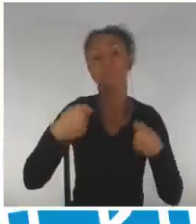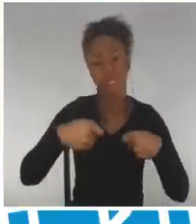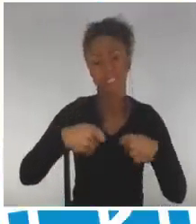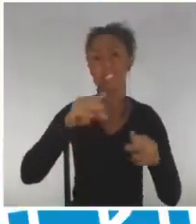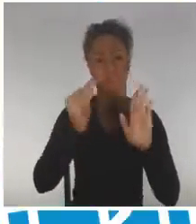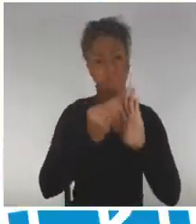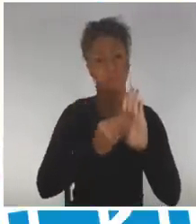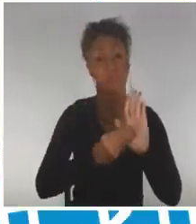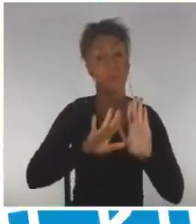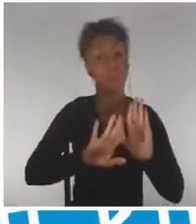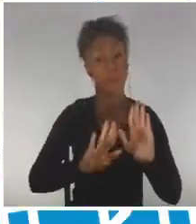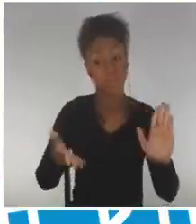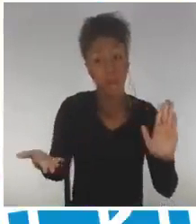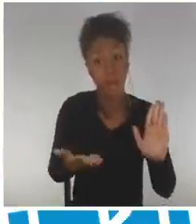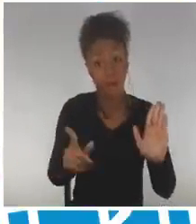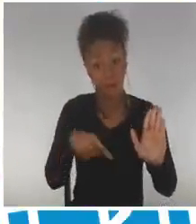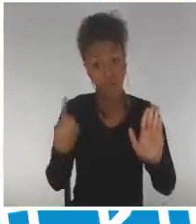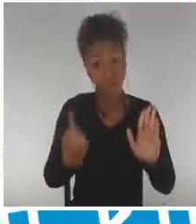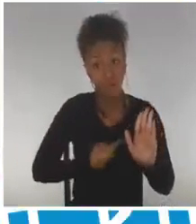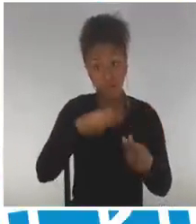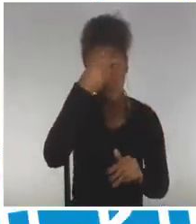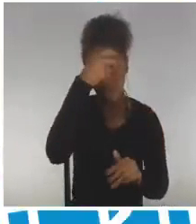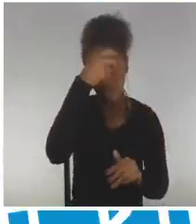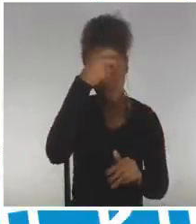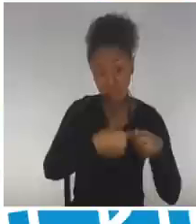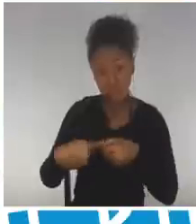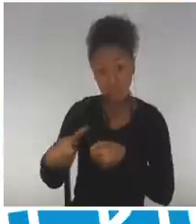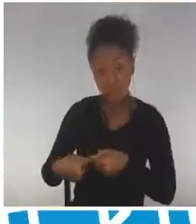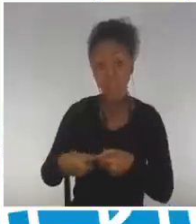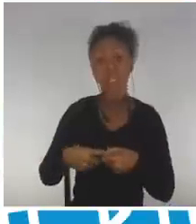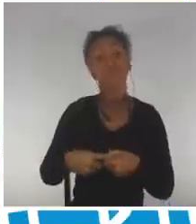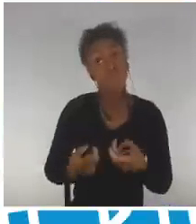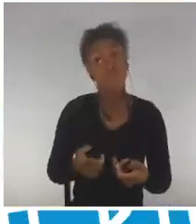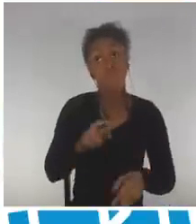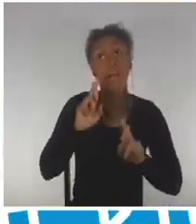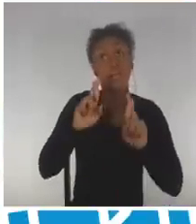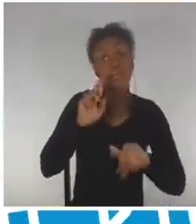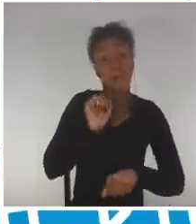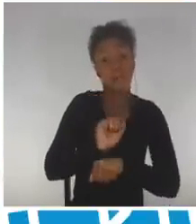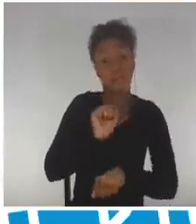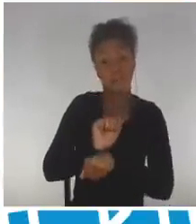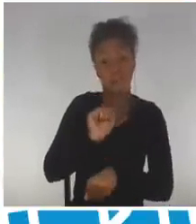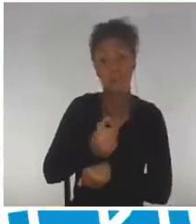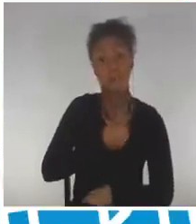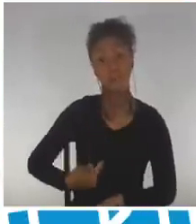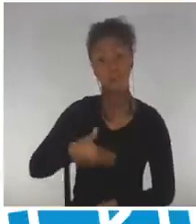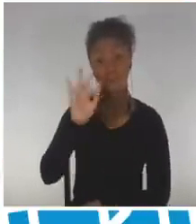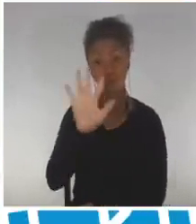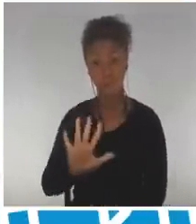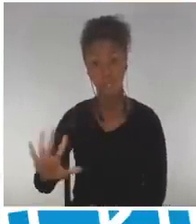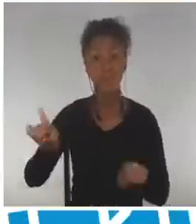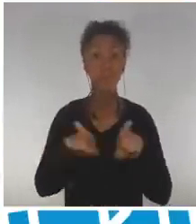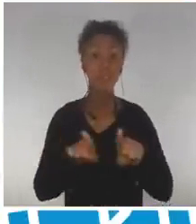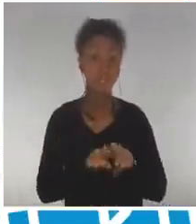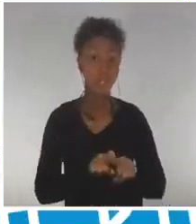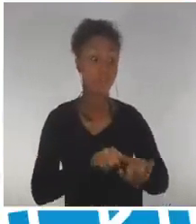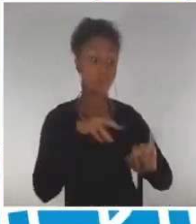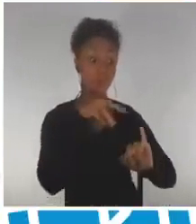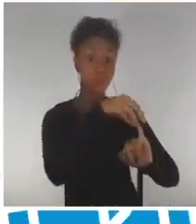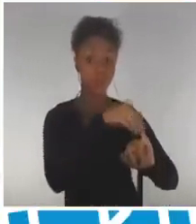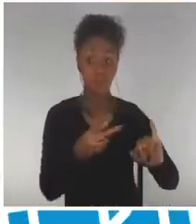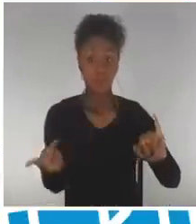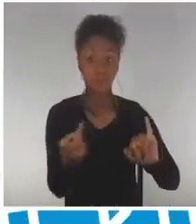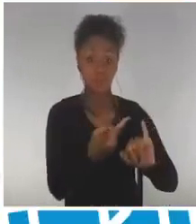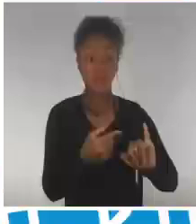nós, enquanto municípios, esperamos do governo federal e do INEP a inclusão, né, da questão